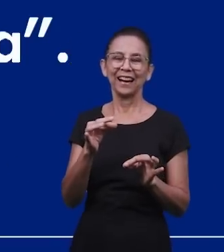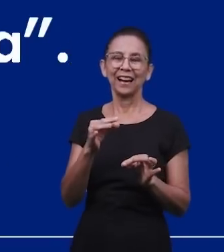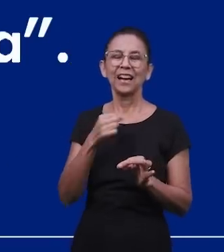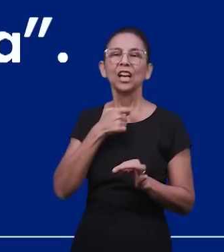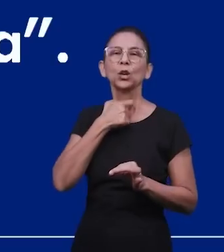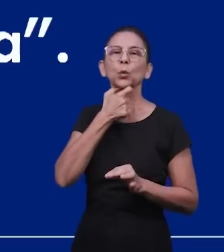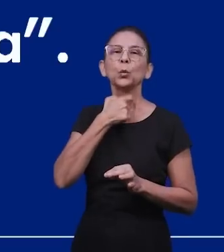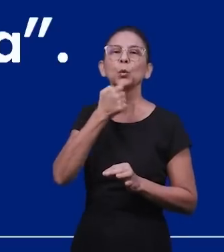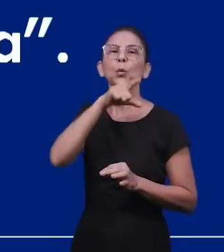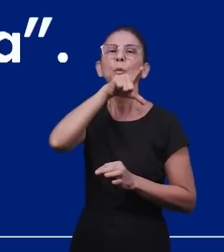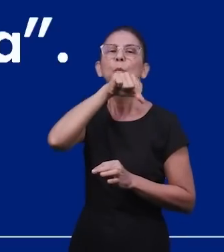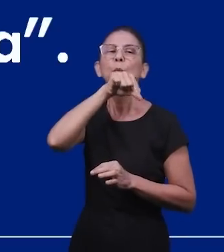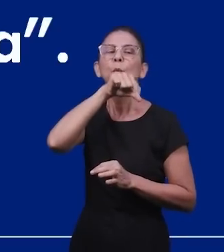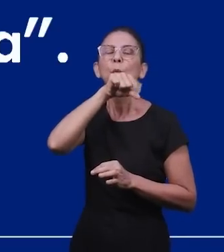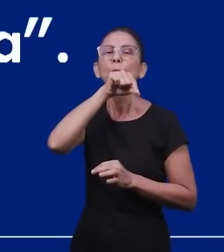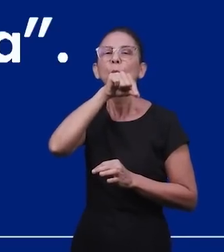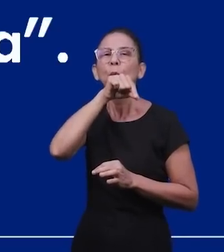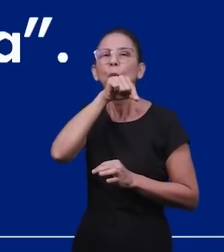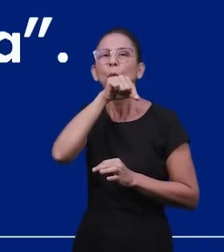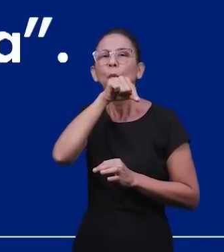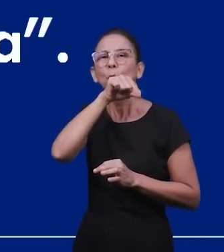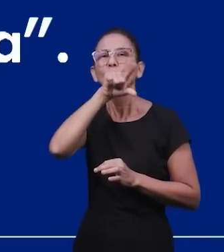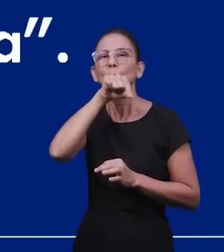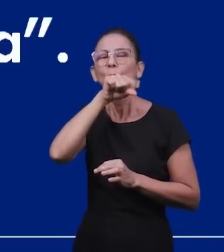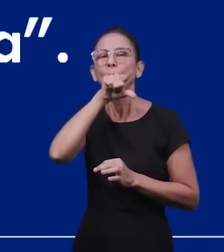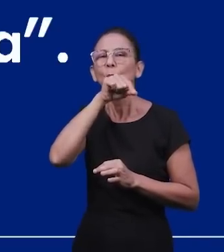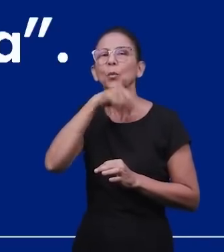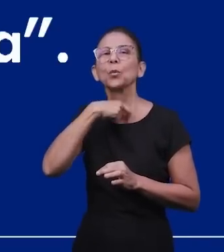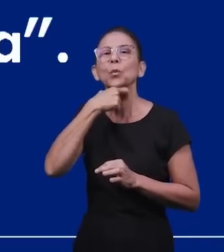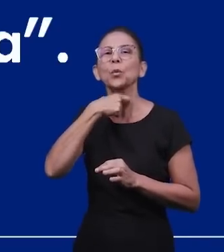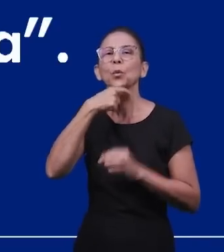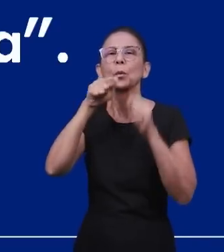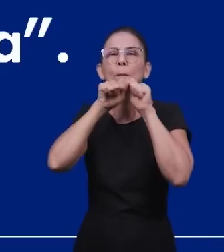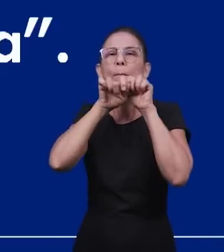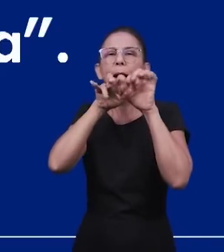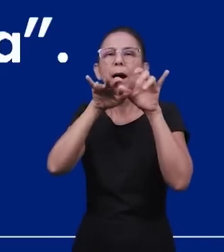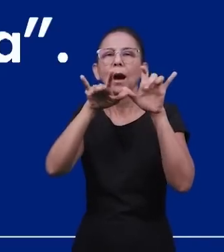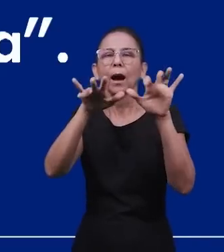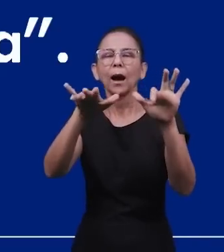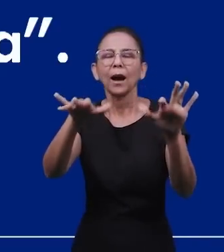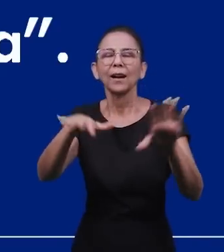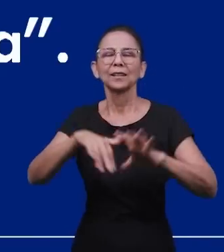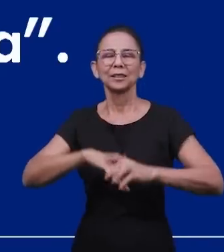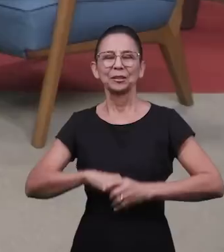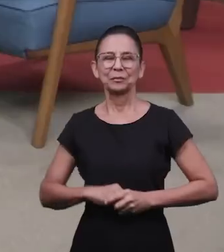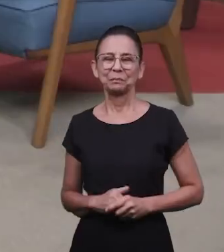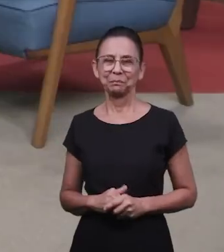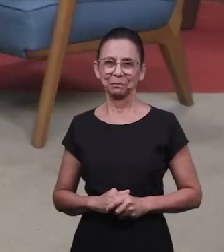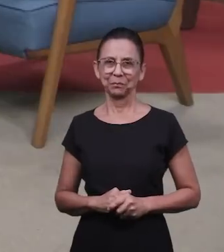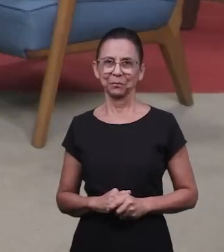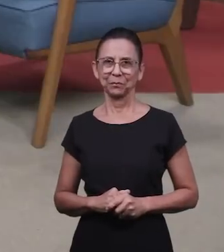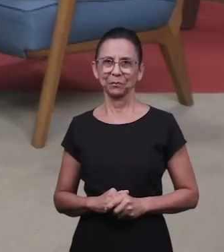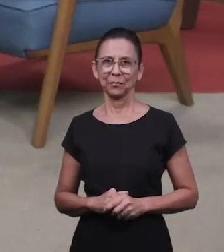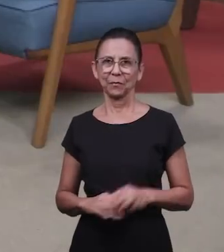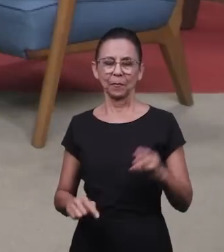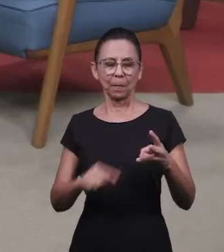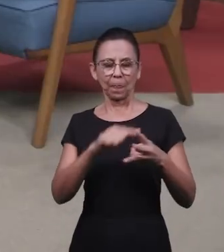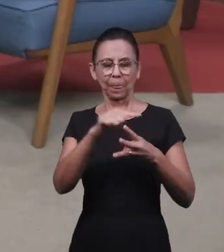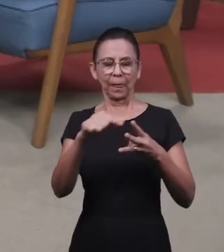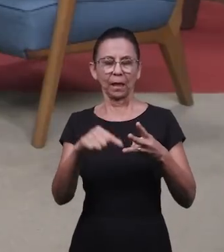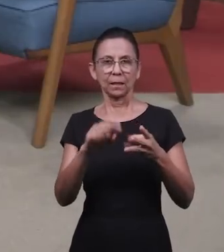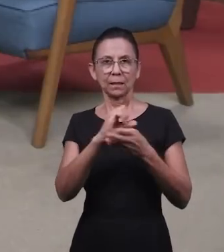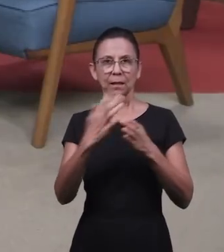da rola ouve-se em nossa terra. Esse texto, estão ressaltados aqui